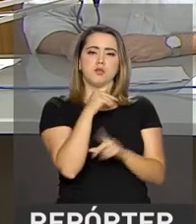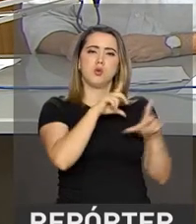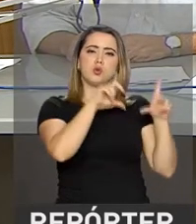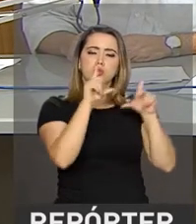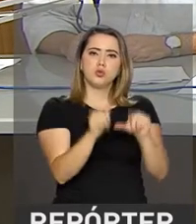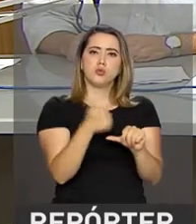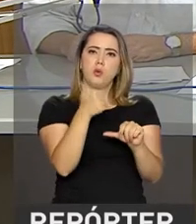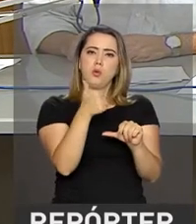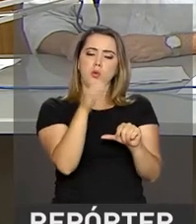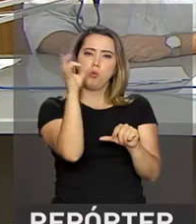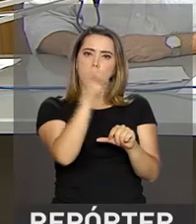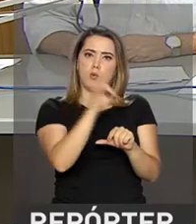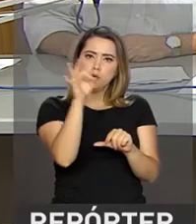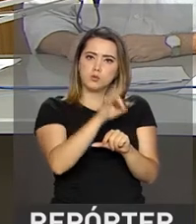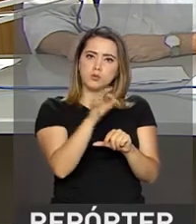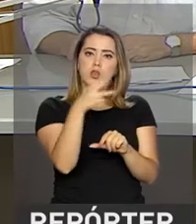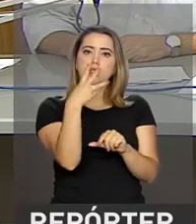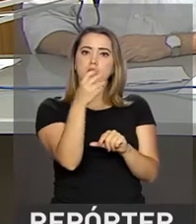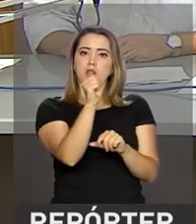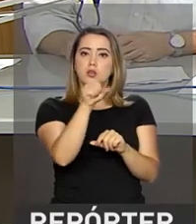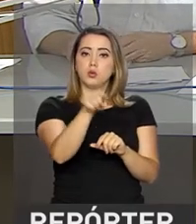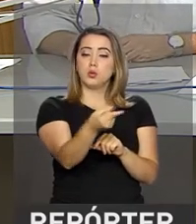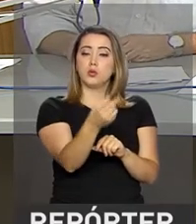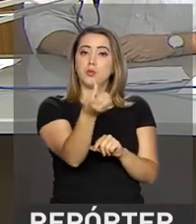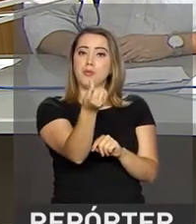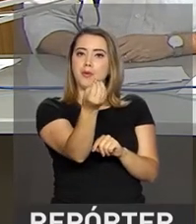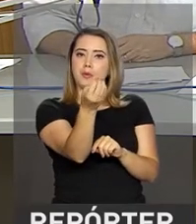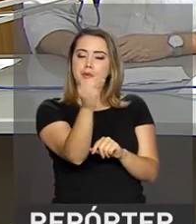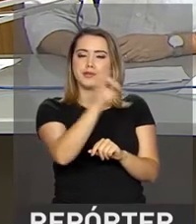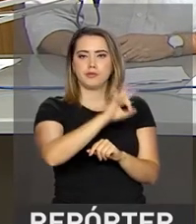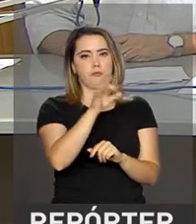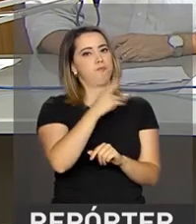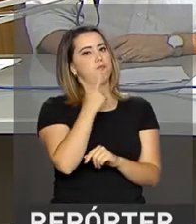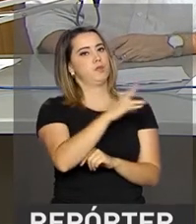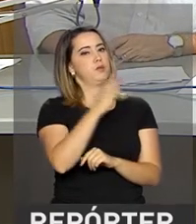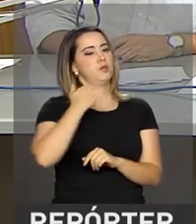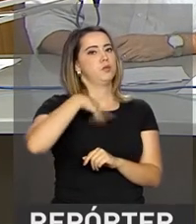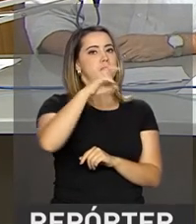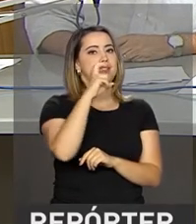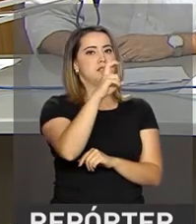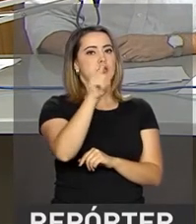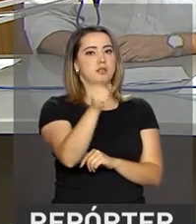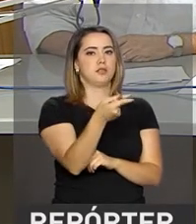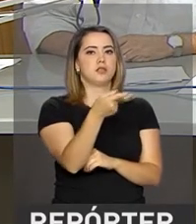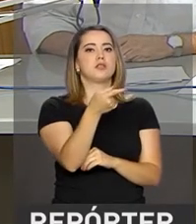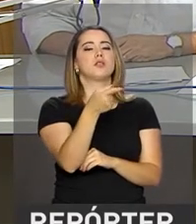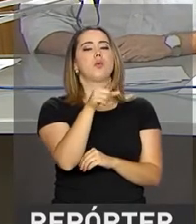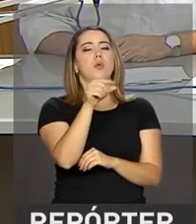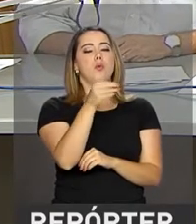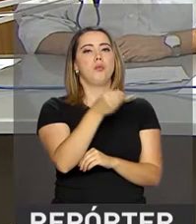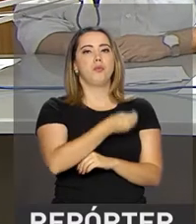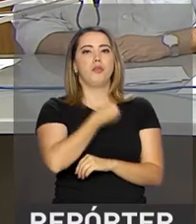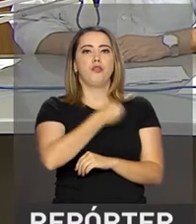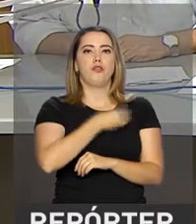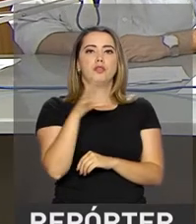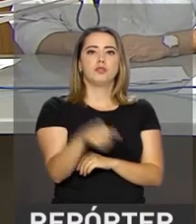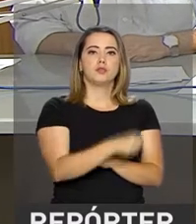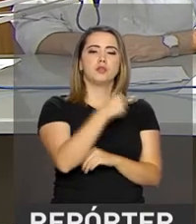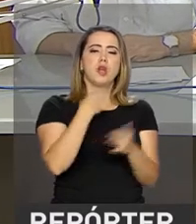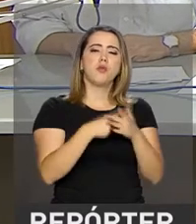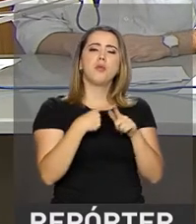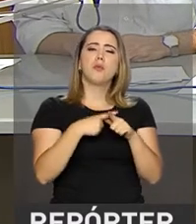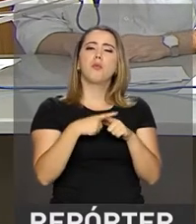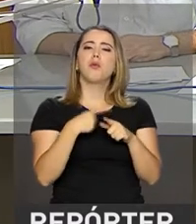foram 38 mil e 600 com resultado mais de cinco mil vidas foram poupadas a que se deve a esses